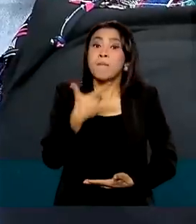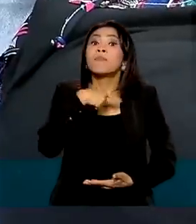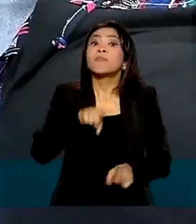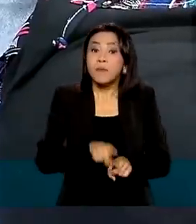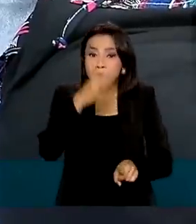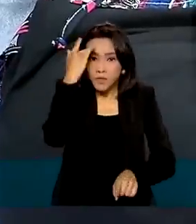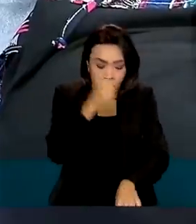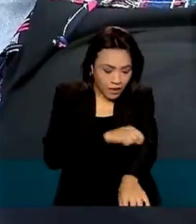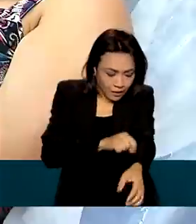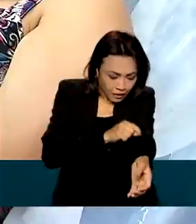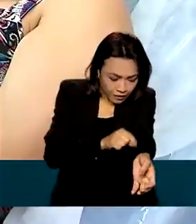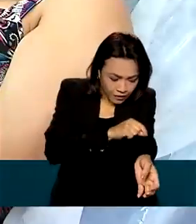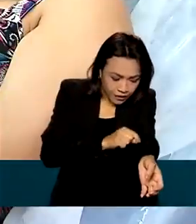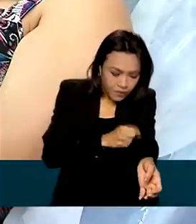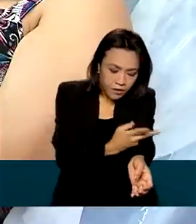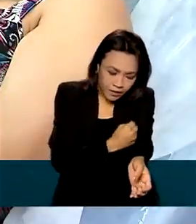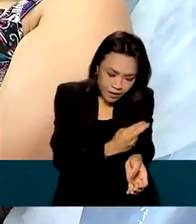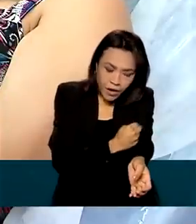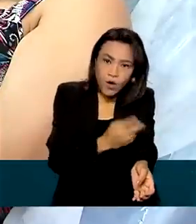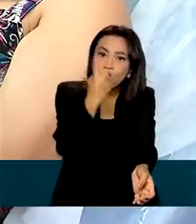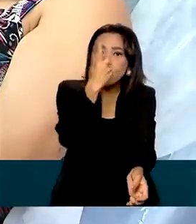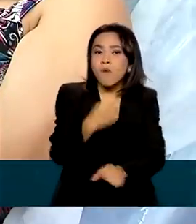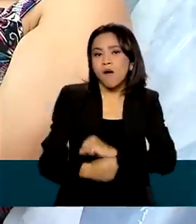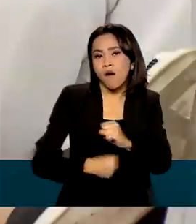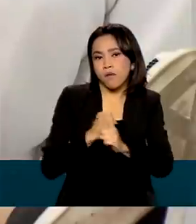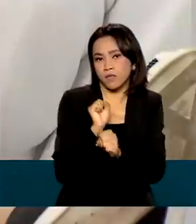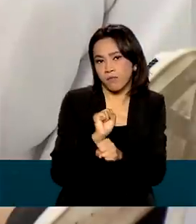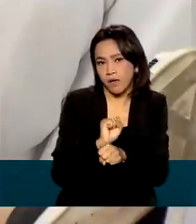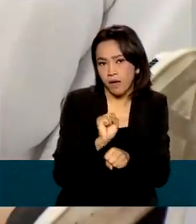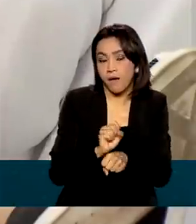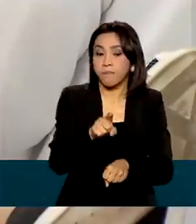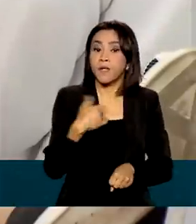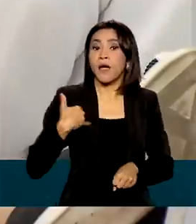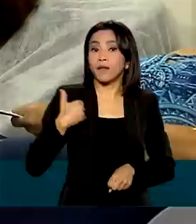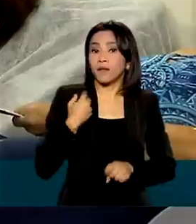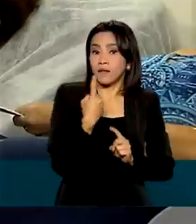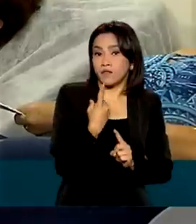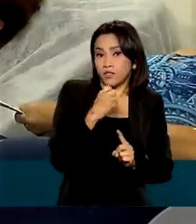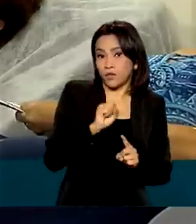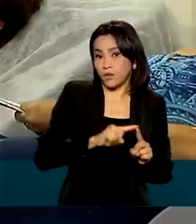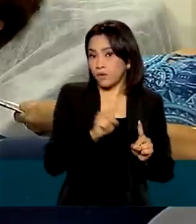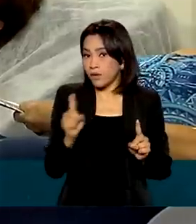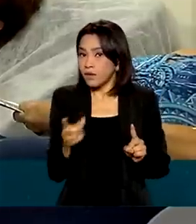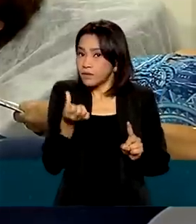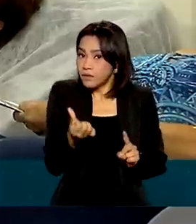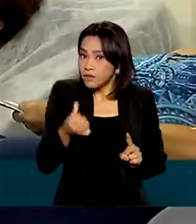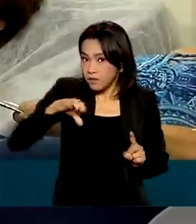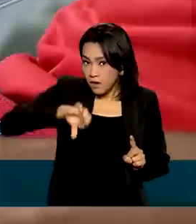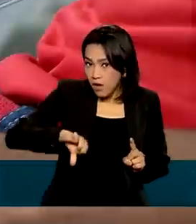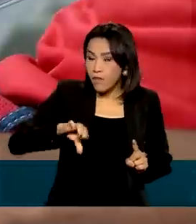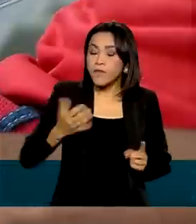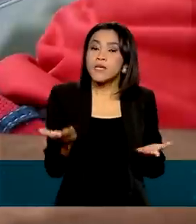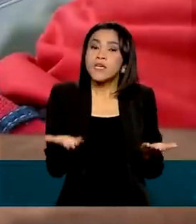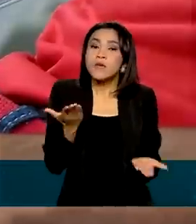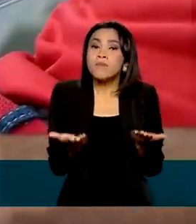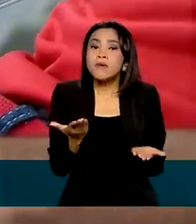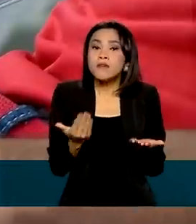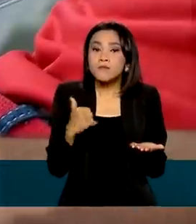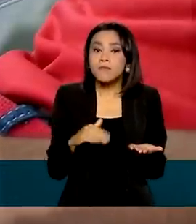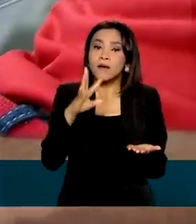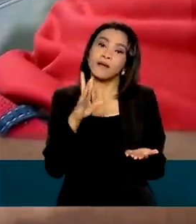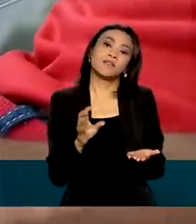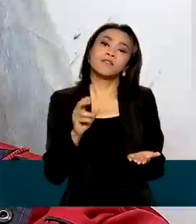Tatuados precisam aguardar 1 ano. Os doadores devem ter entre 18 e 69 anos e pesar mais de